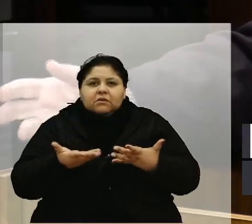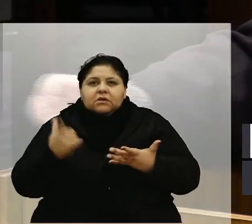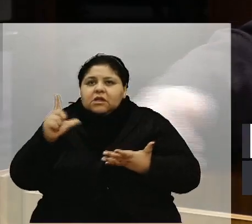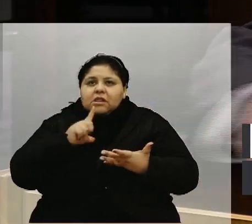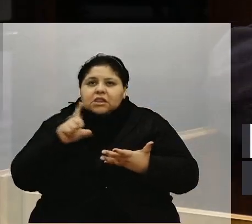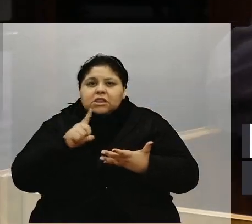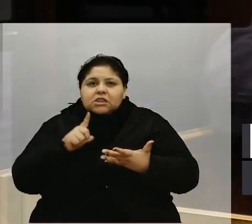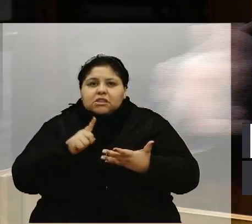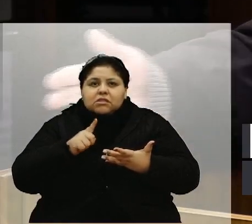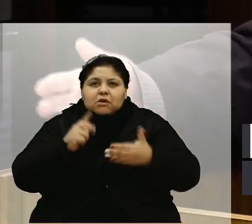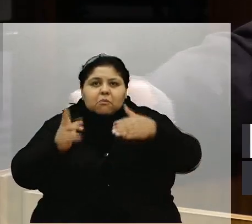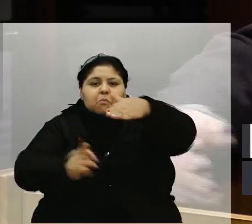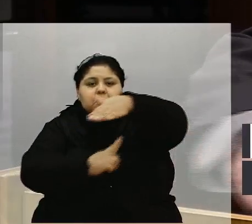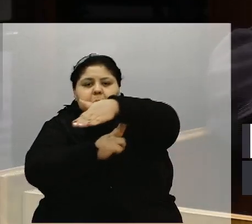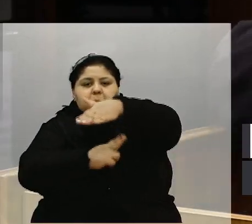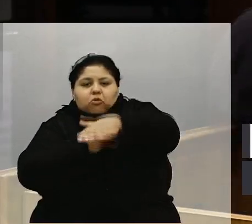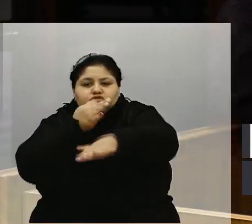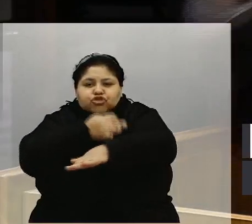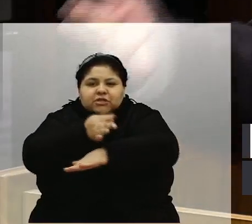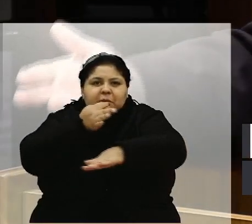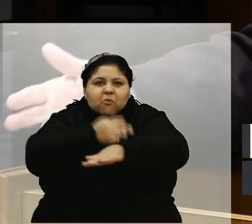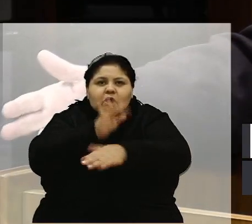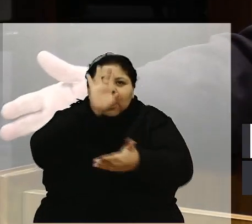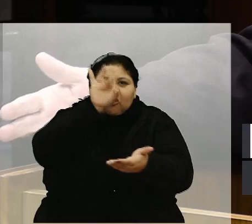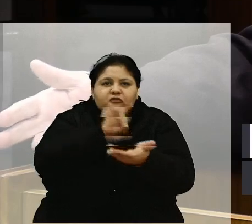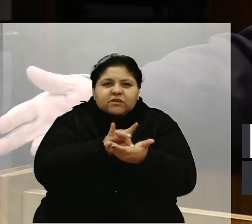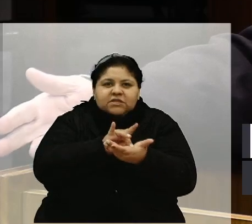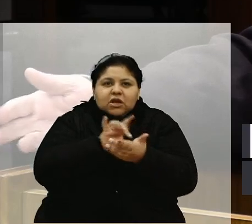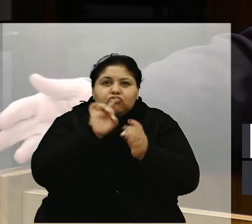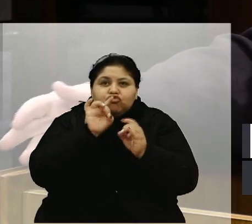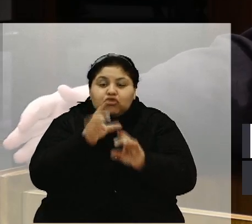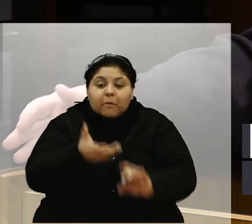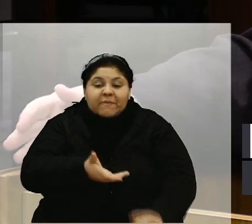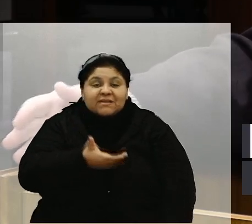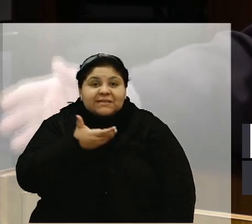ponte provisória, não tem ponte titular, só para dezembro.